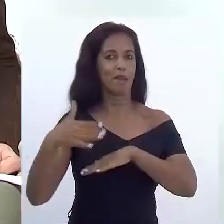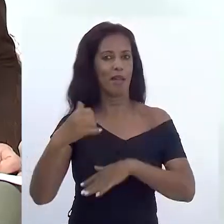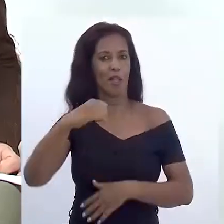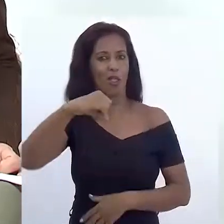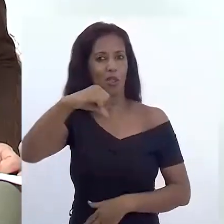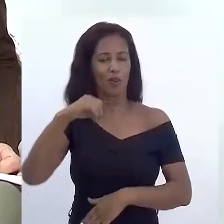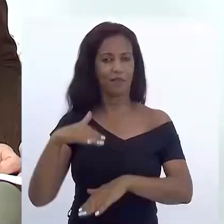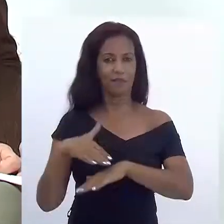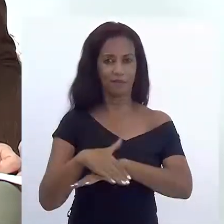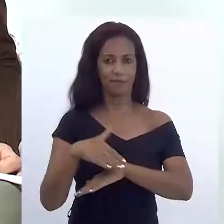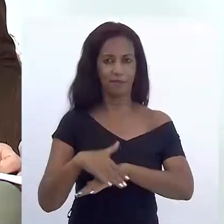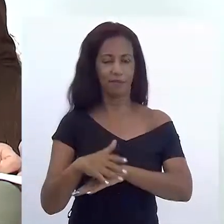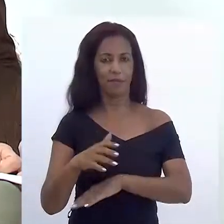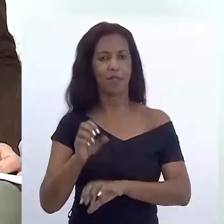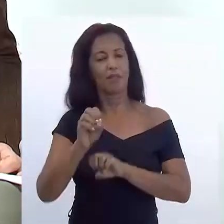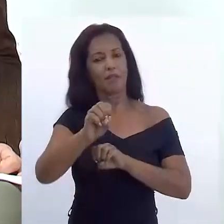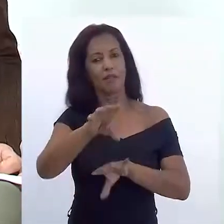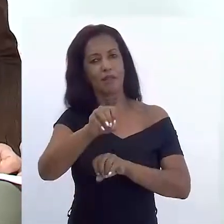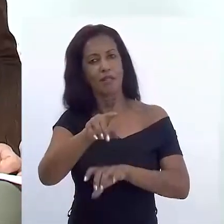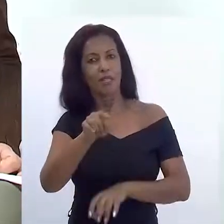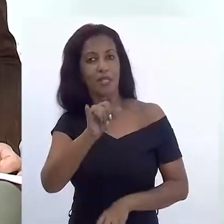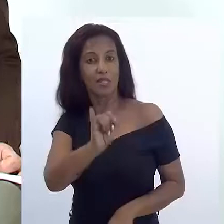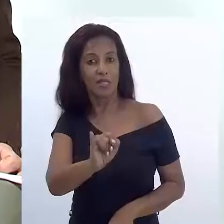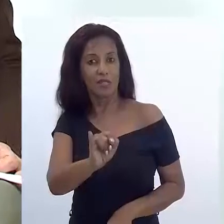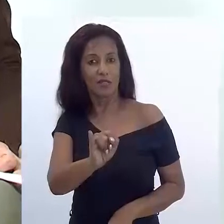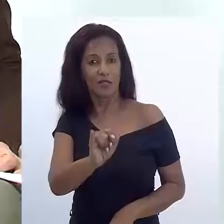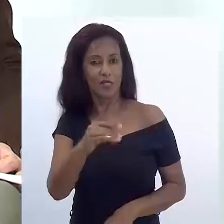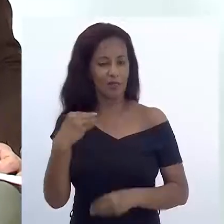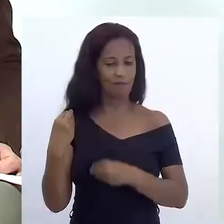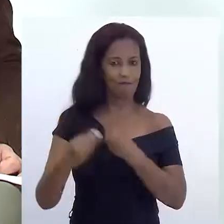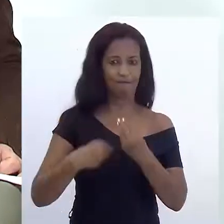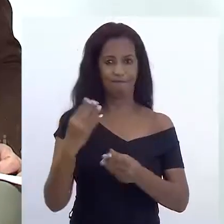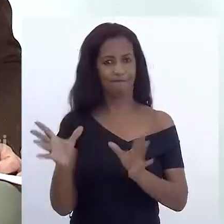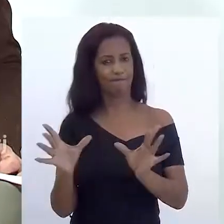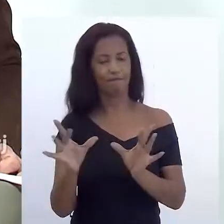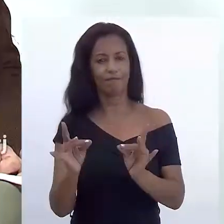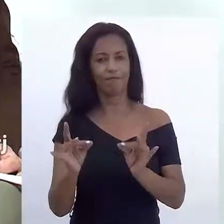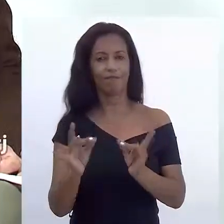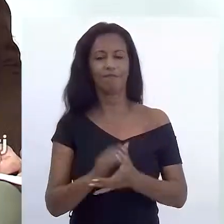muito mais às 9 horas da noite. Educação, se você não se